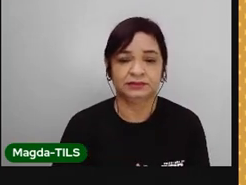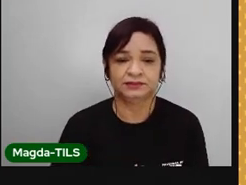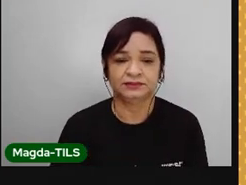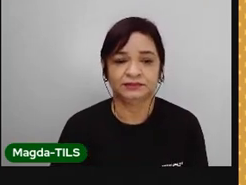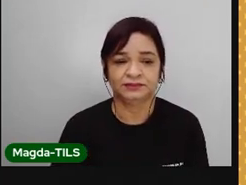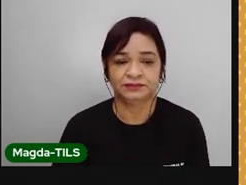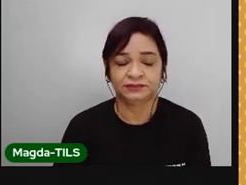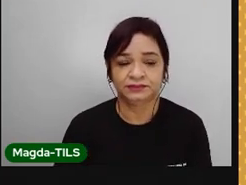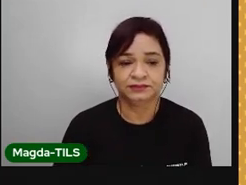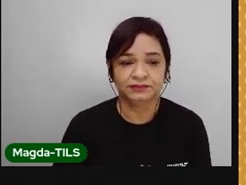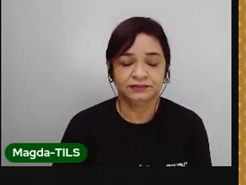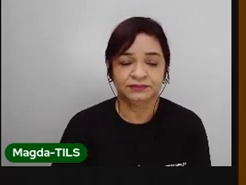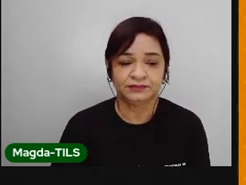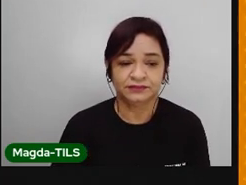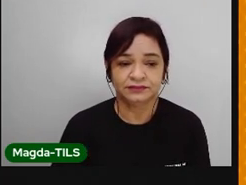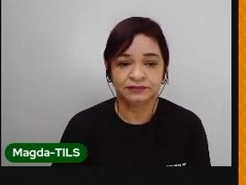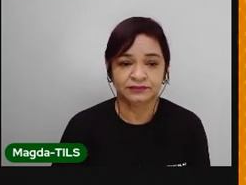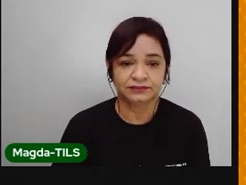nome.